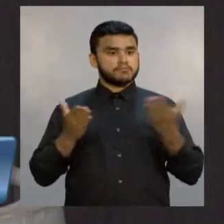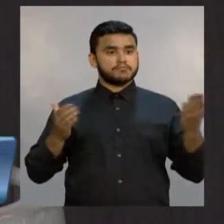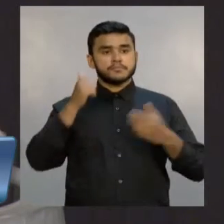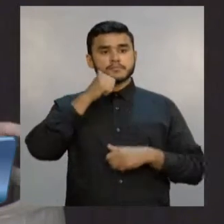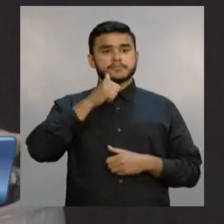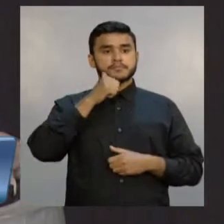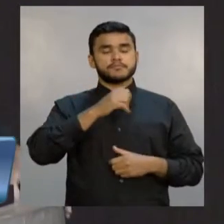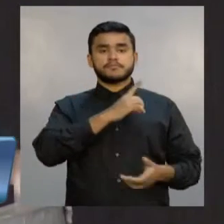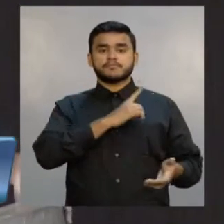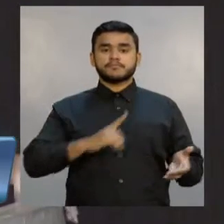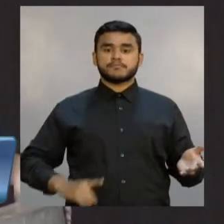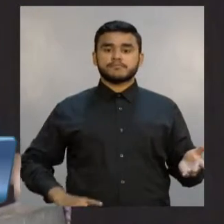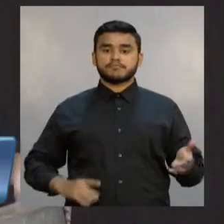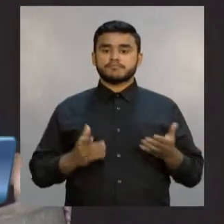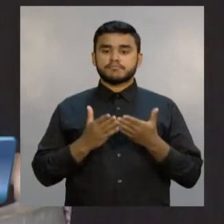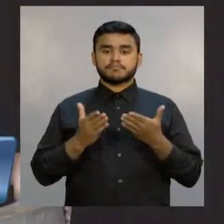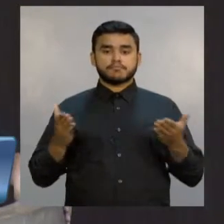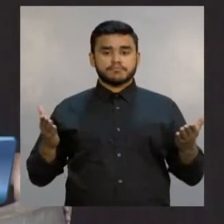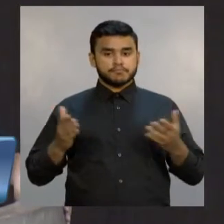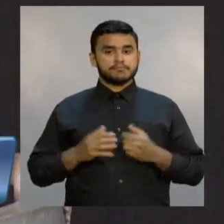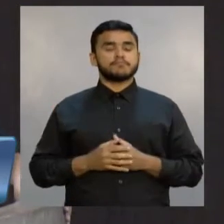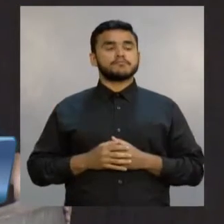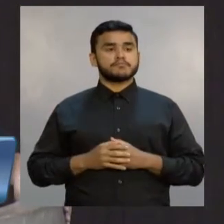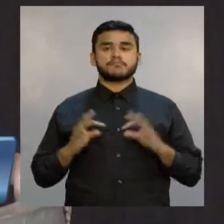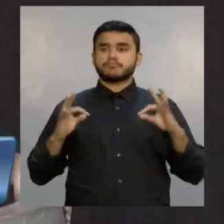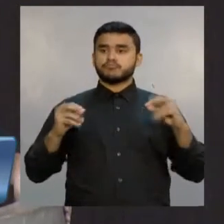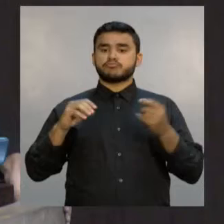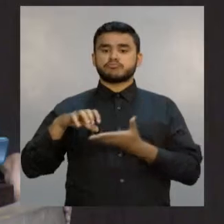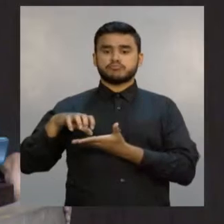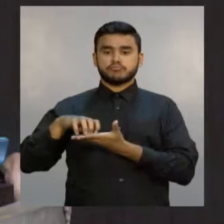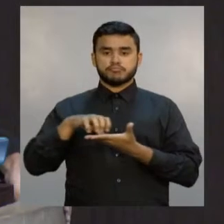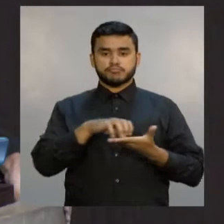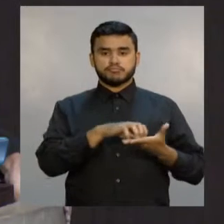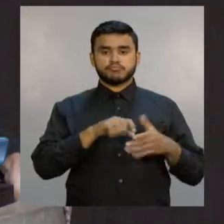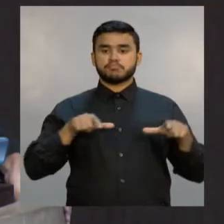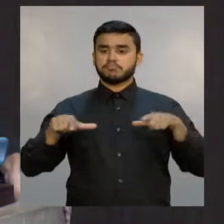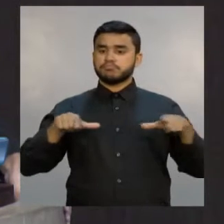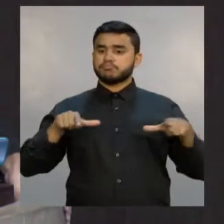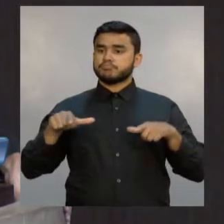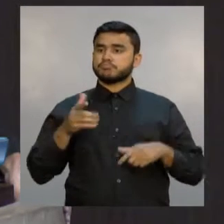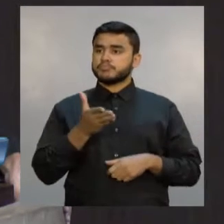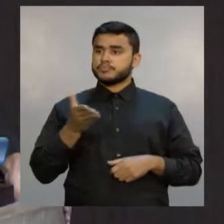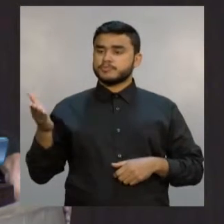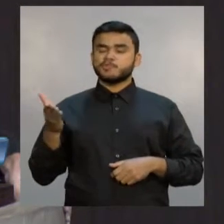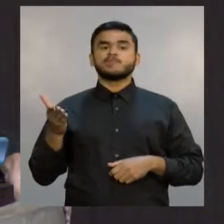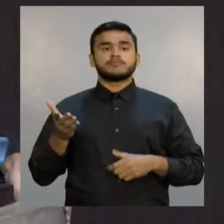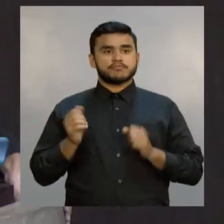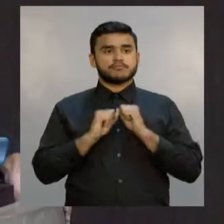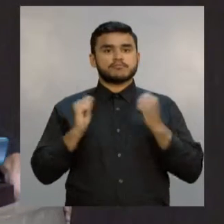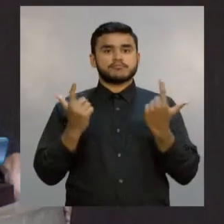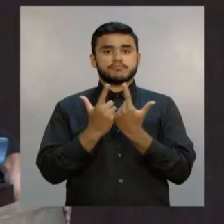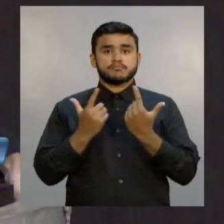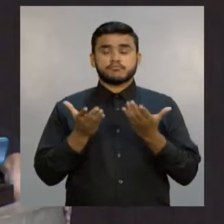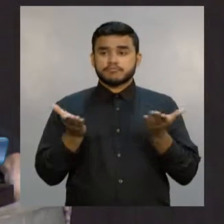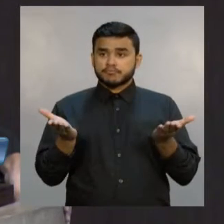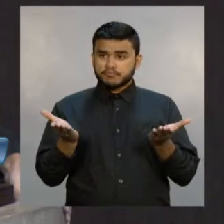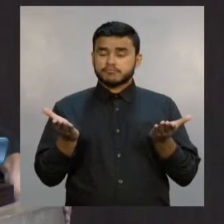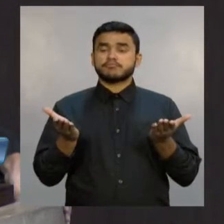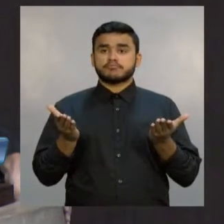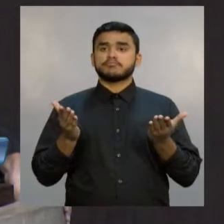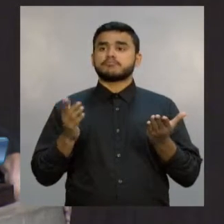deputadas. Bom dia aos servidores aqui da casa, às servidoras, a todas as trabalhadoras da